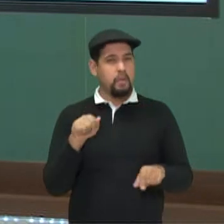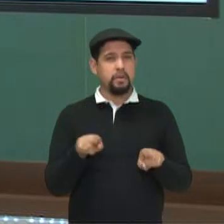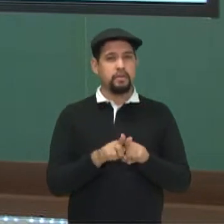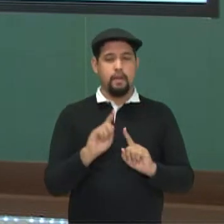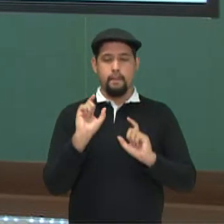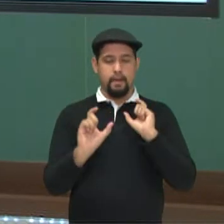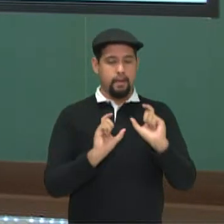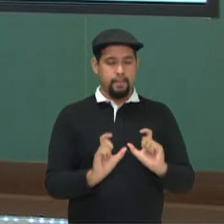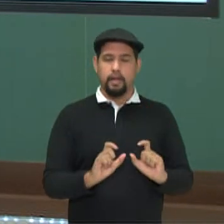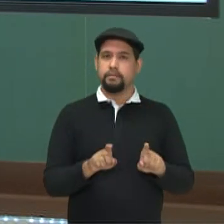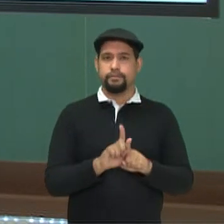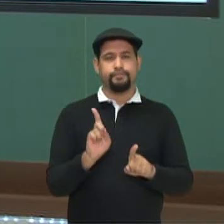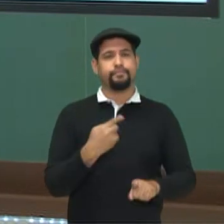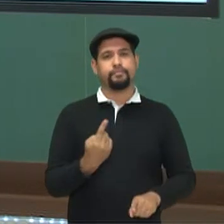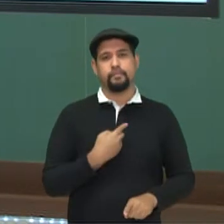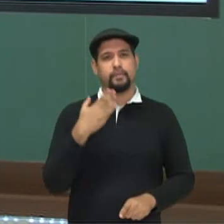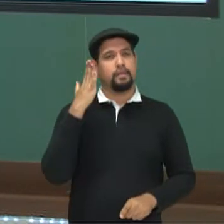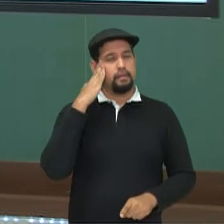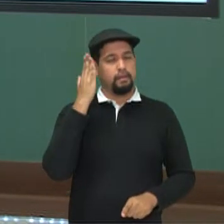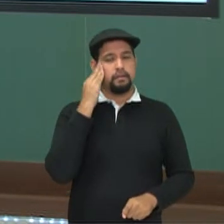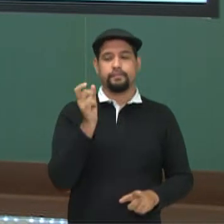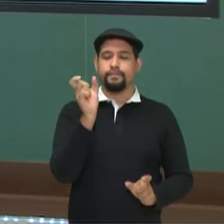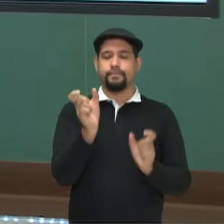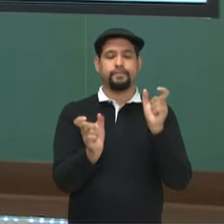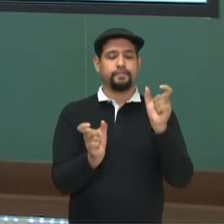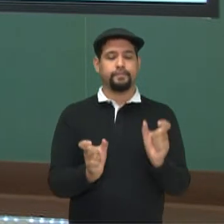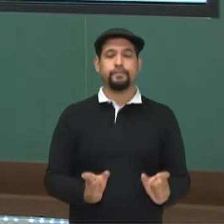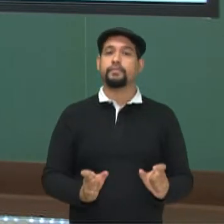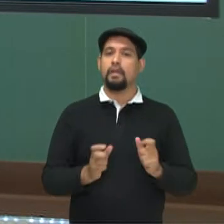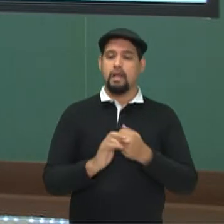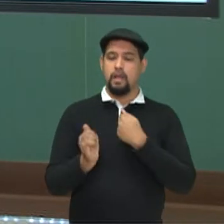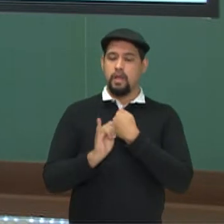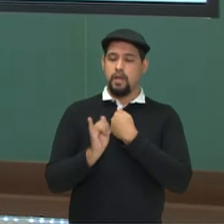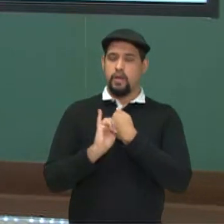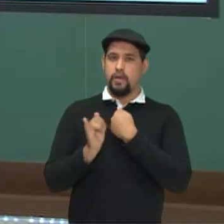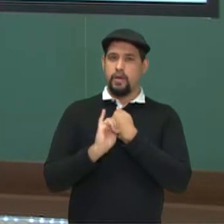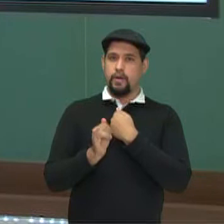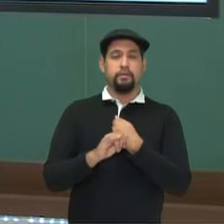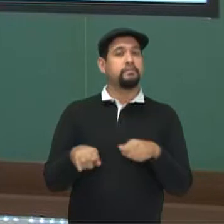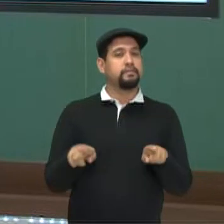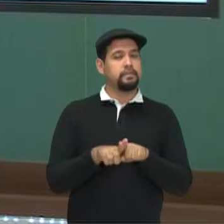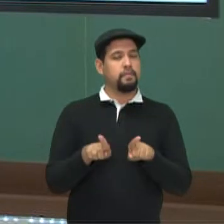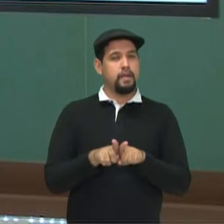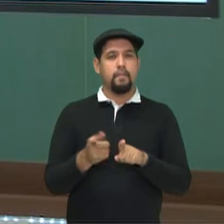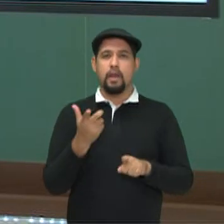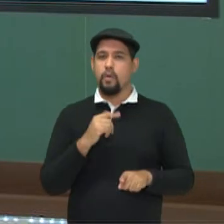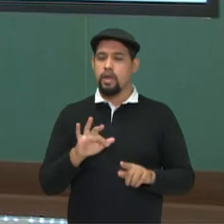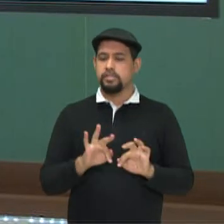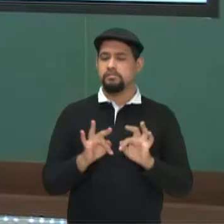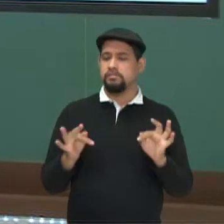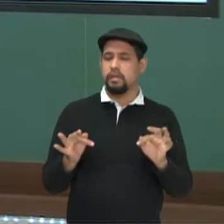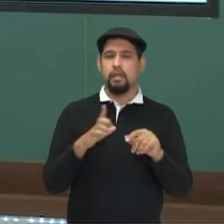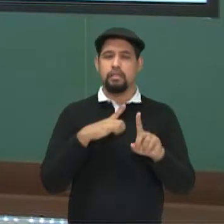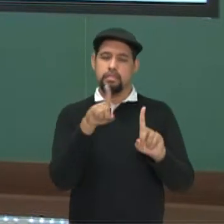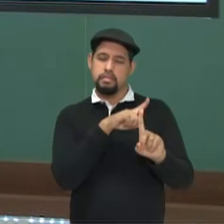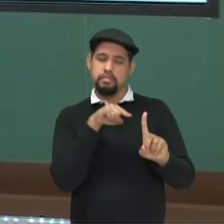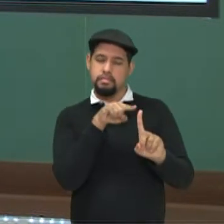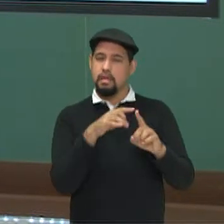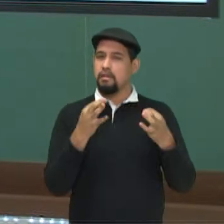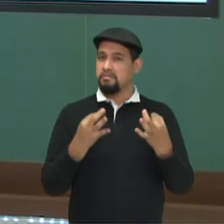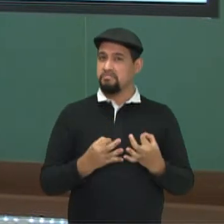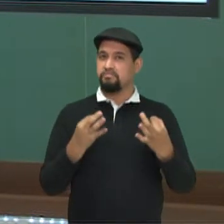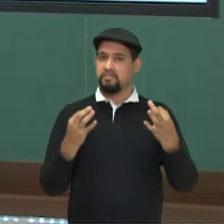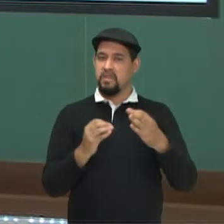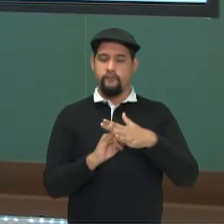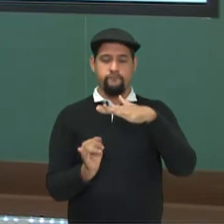das palavras, nós sabemos que uma das características da crônica também é uma linguagem simples, objetiva, mais